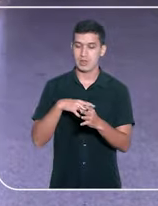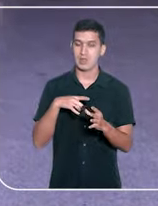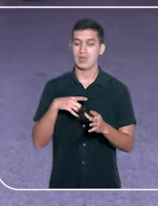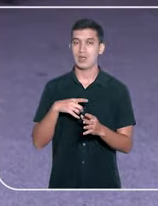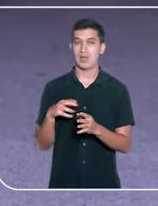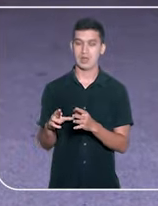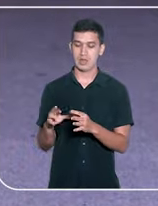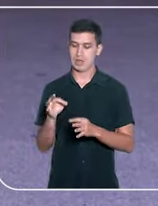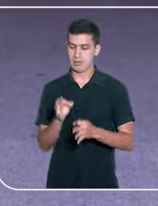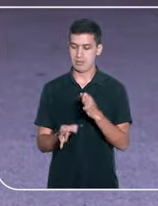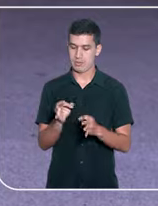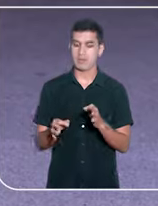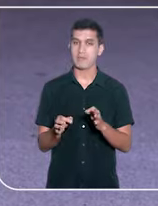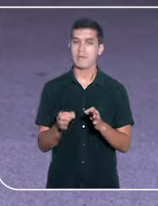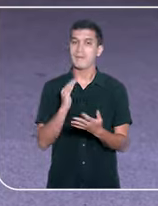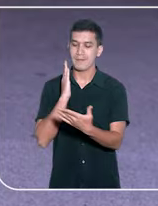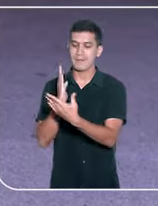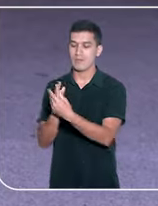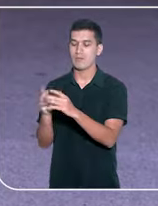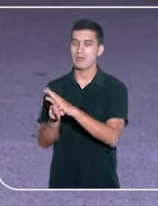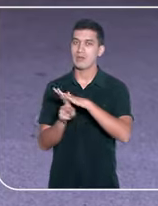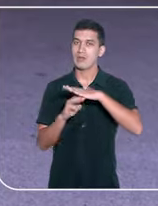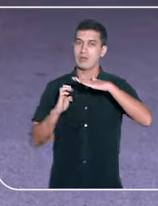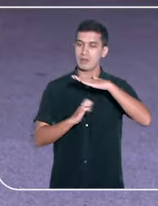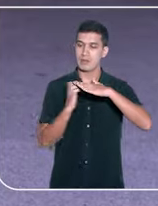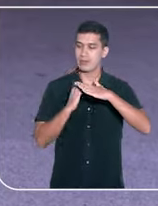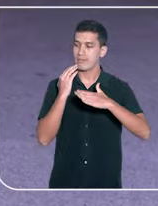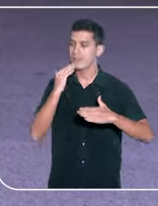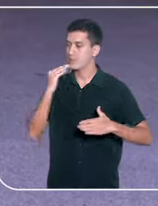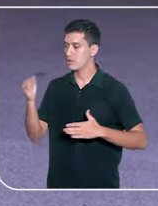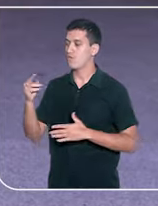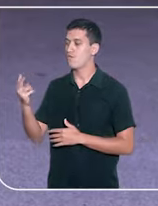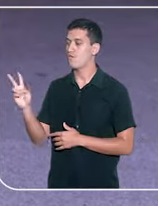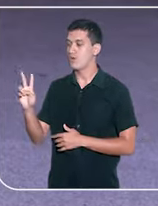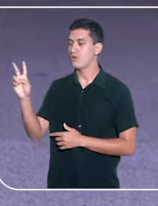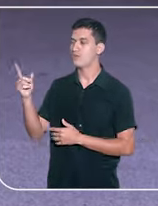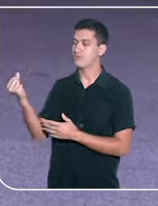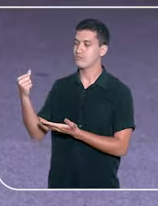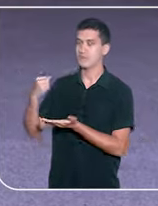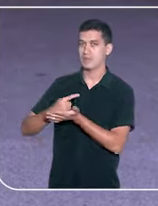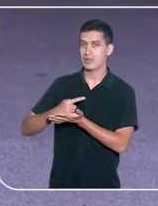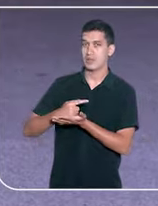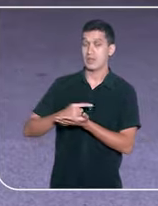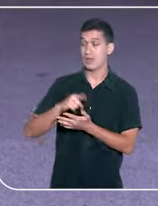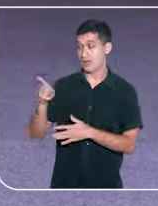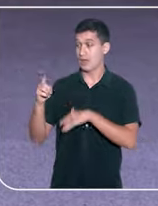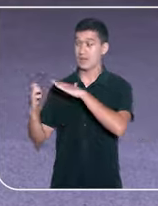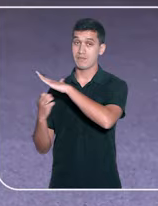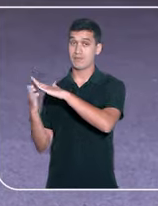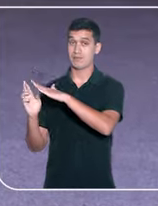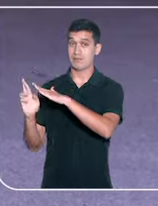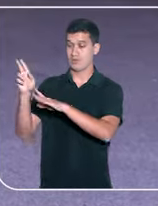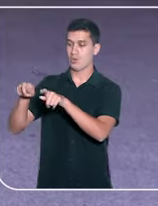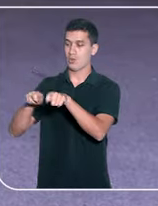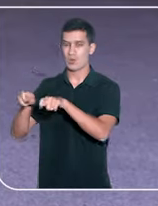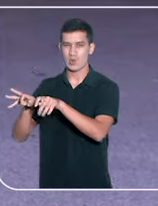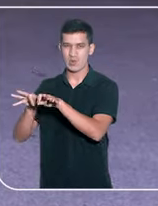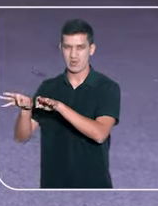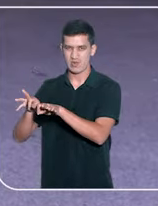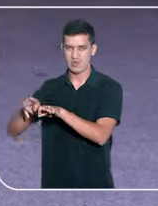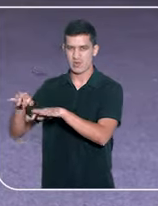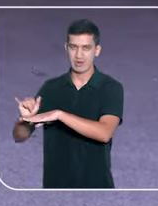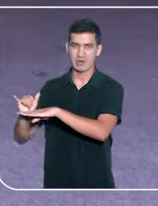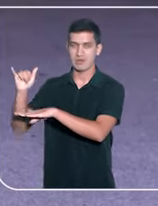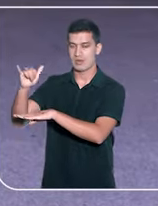ajuizada por uma empresa do ramo de elevadores para cobrar o valor e após intimada a concessionária que administra o aeroporto